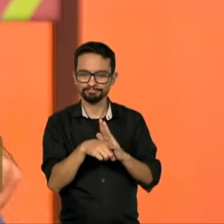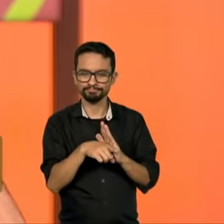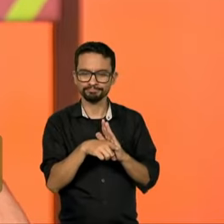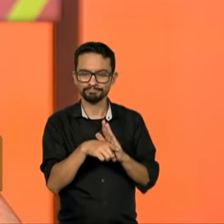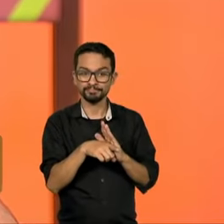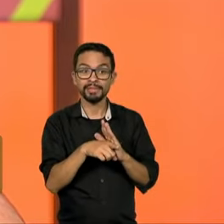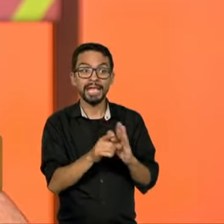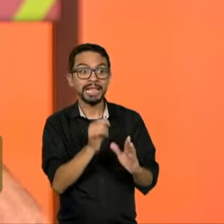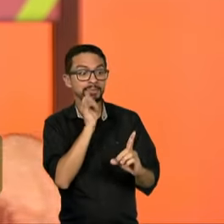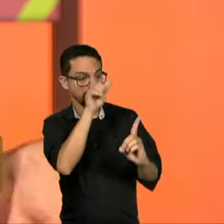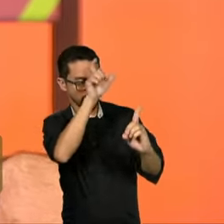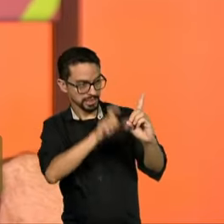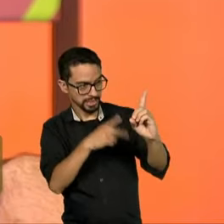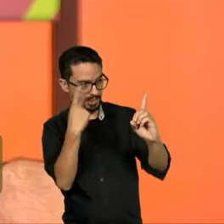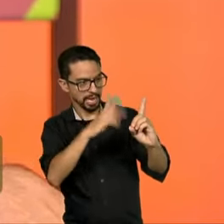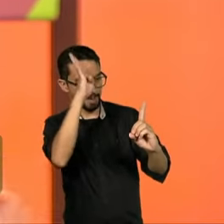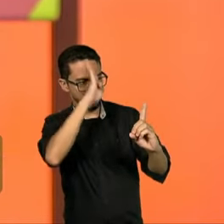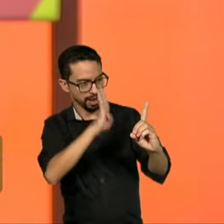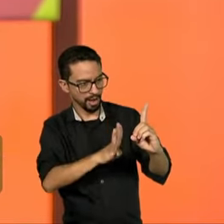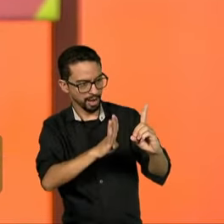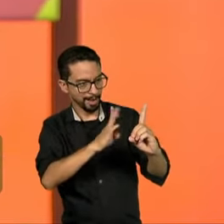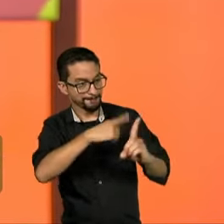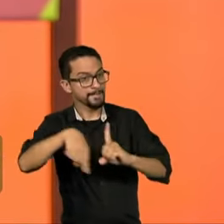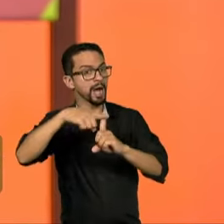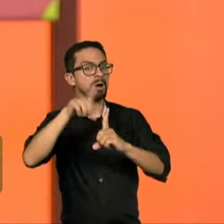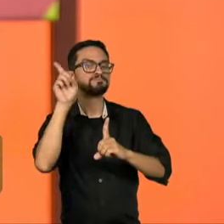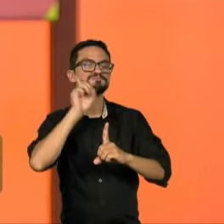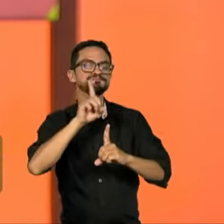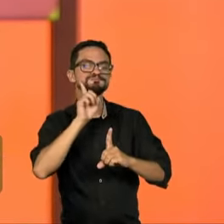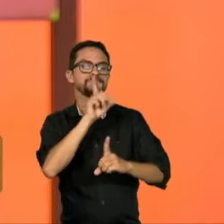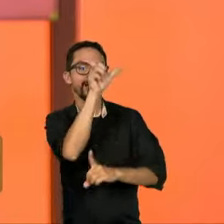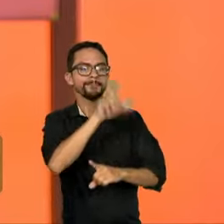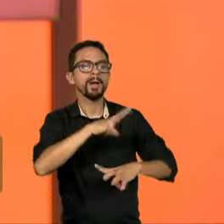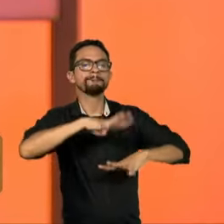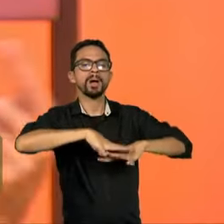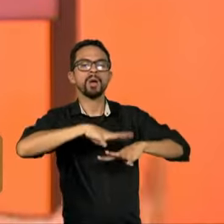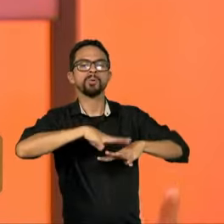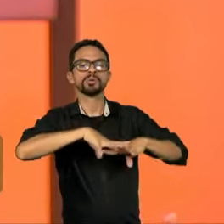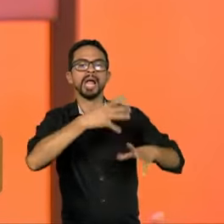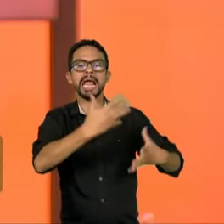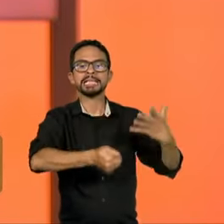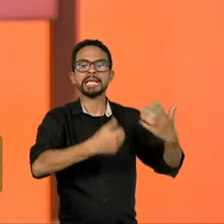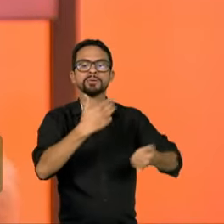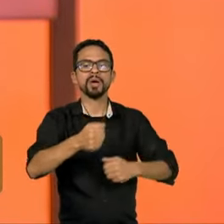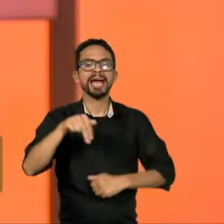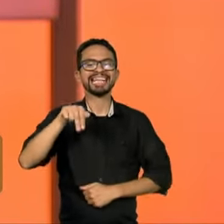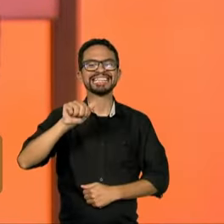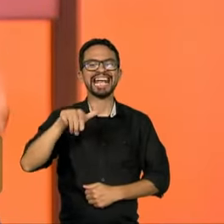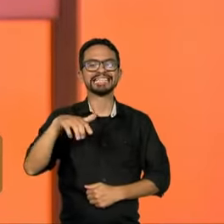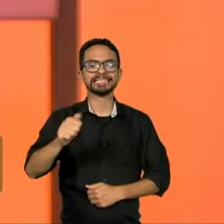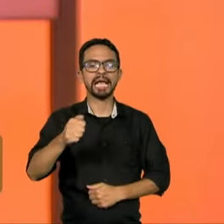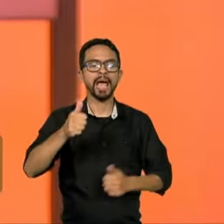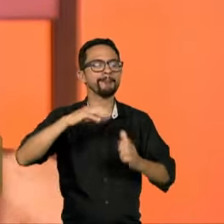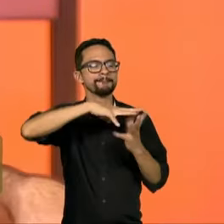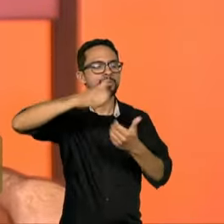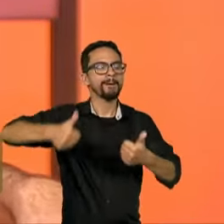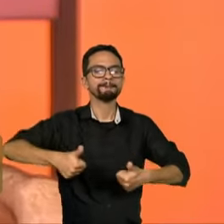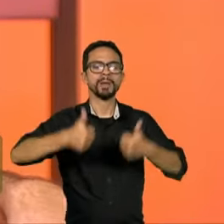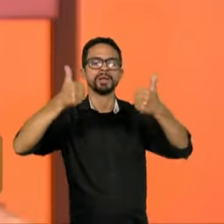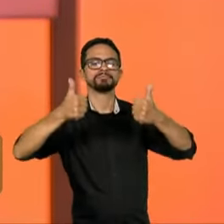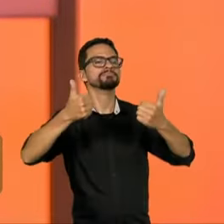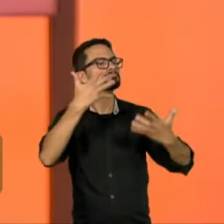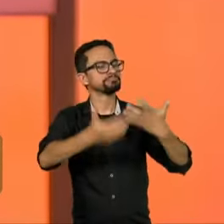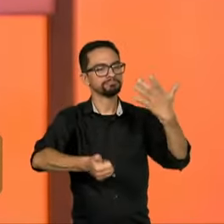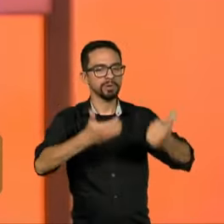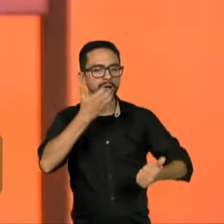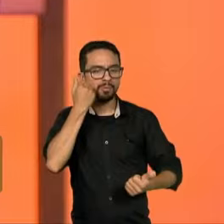inclusive um brasileiro, junto com um americano, acabou de criar um modelo matemático que foi aceito pela NASA como um dos melhores do mundo, e a NASA está